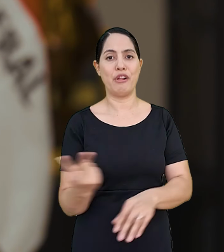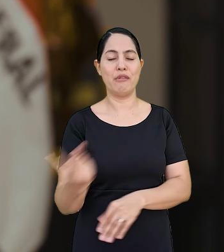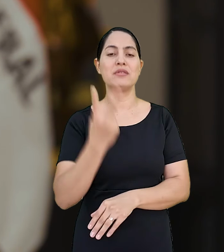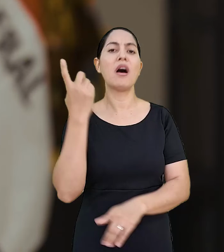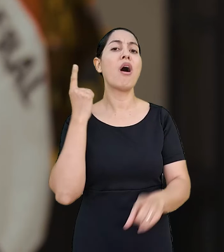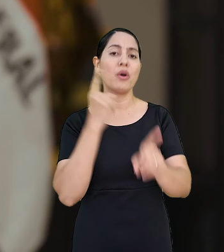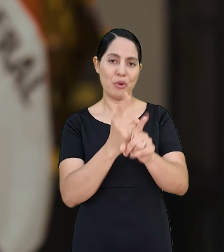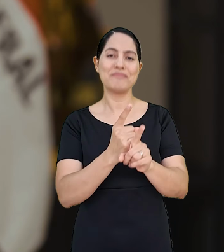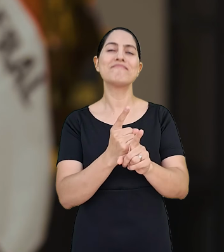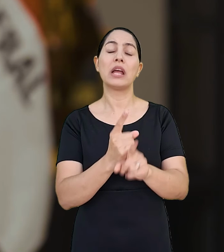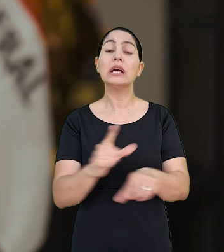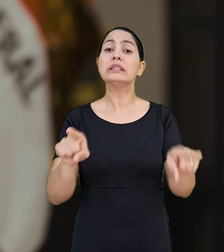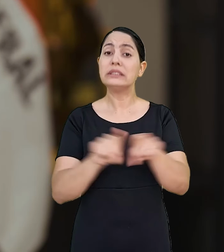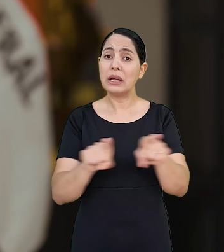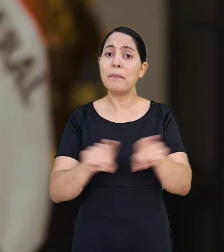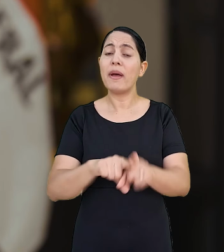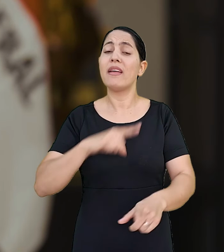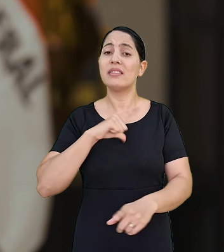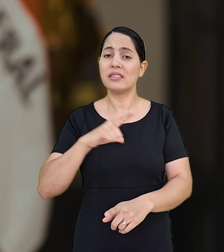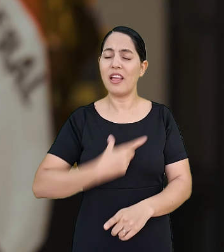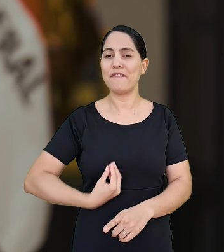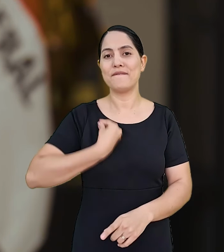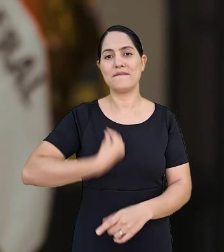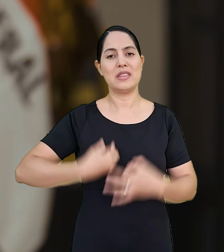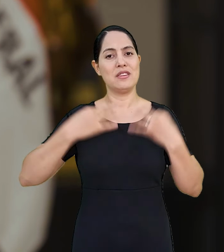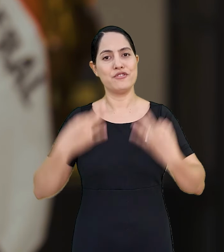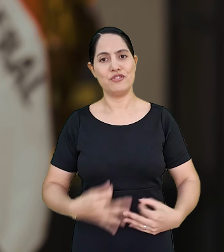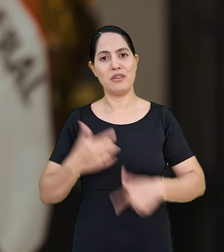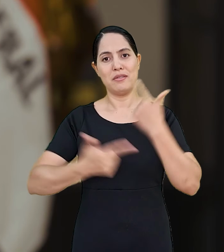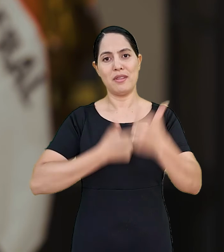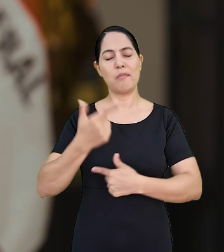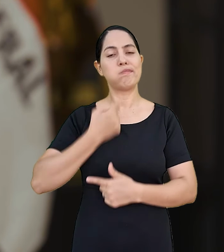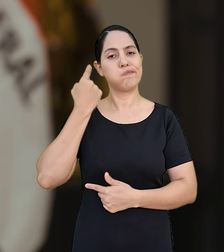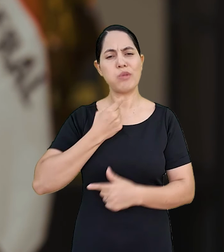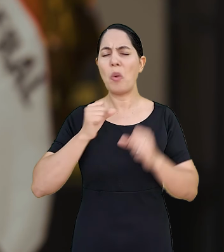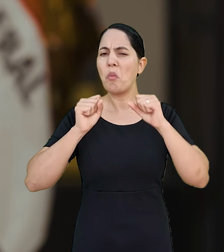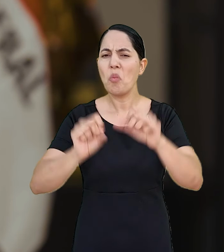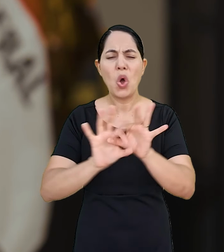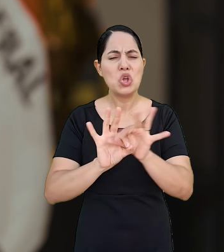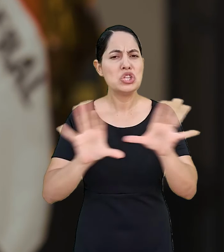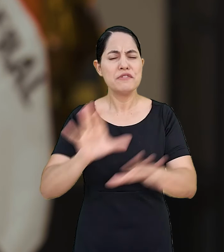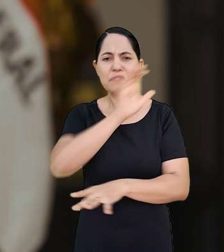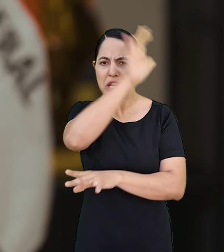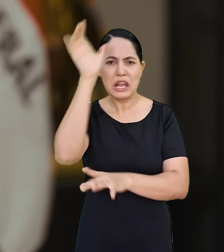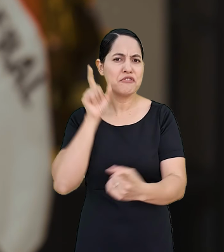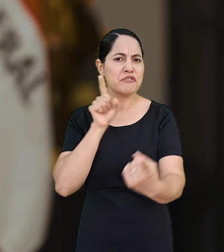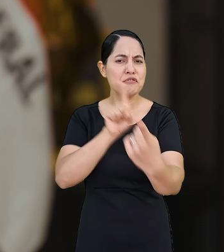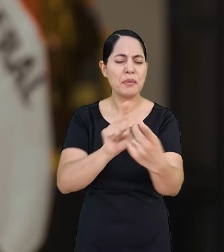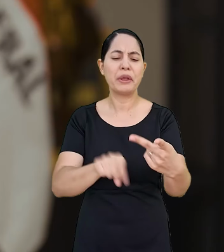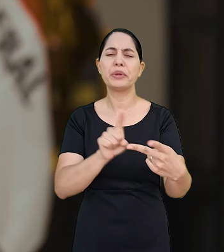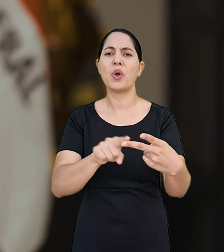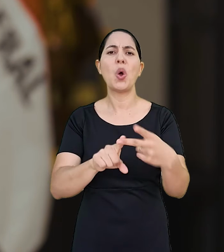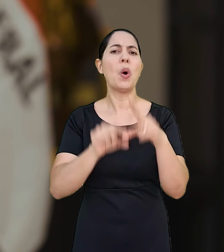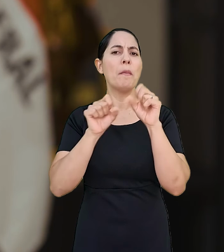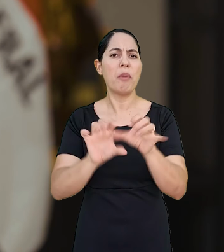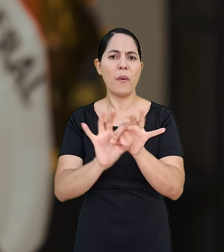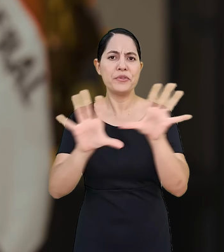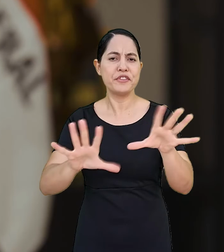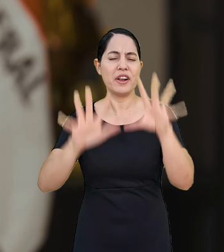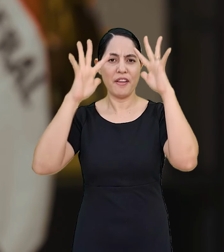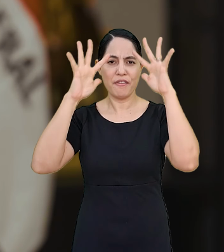e encontra também a dignidade para o exercício da advocacia, onde você pode fazer o atendimento de clientela, onde você pode fazer as suas